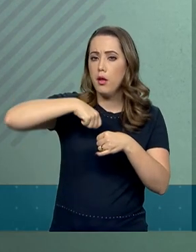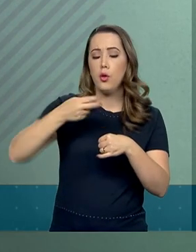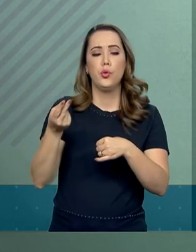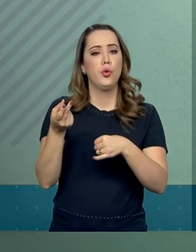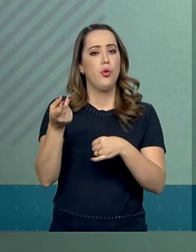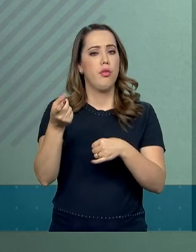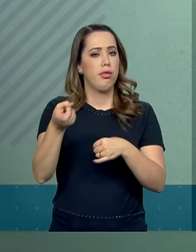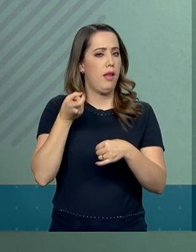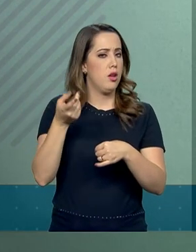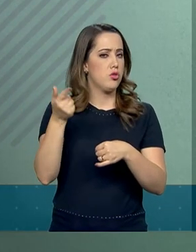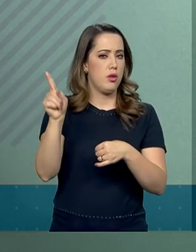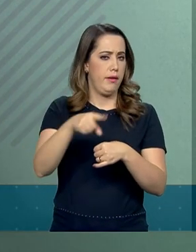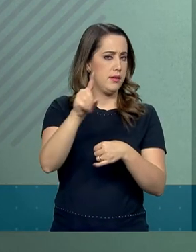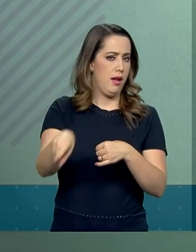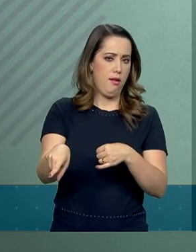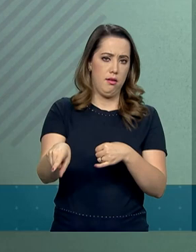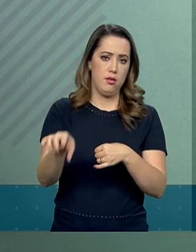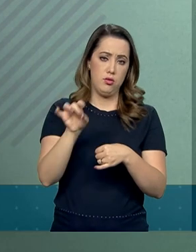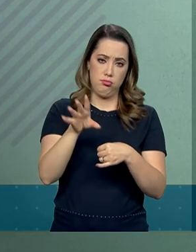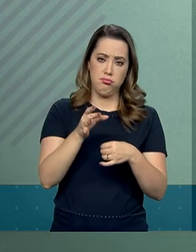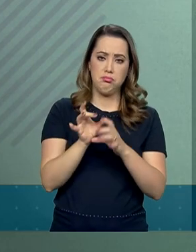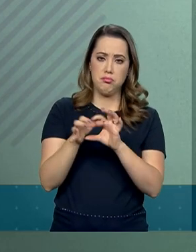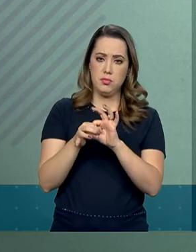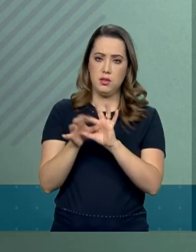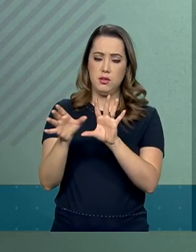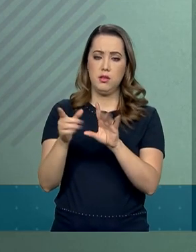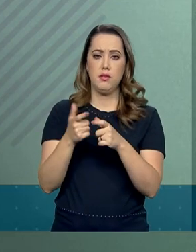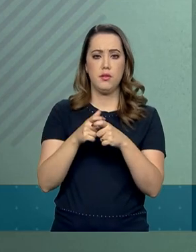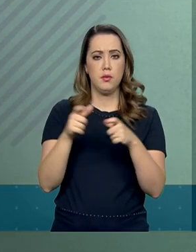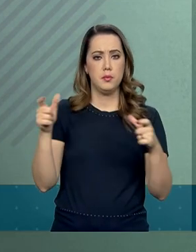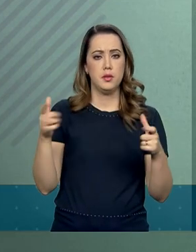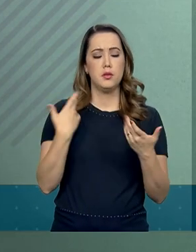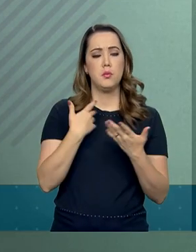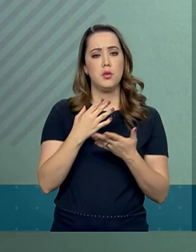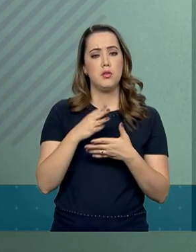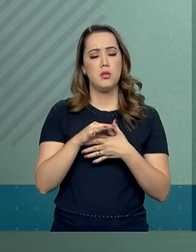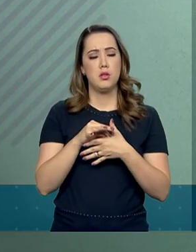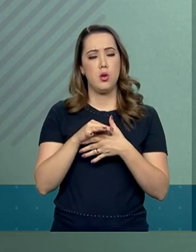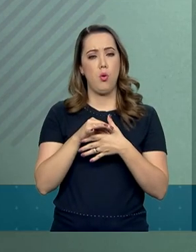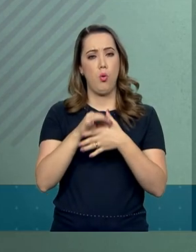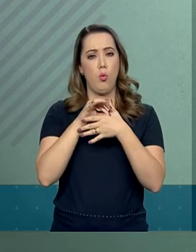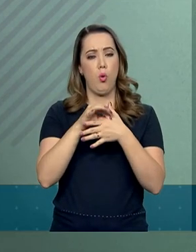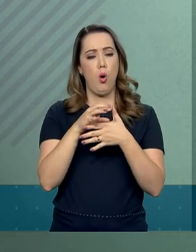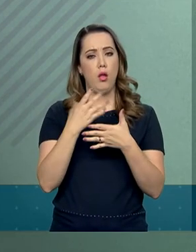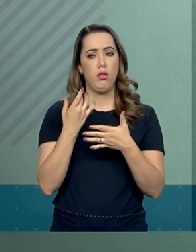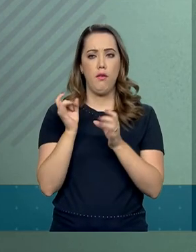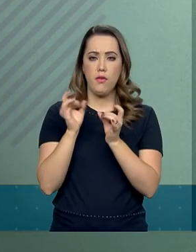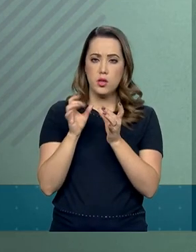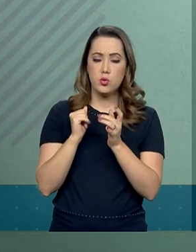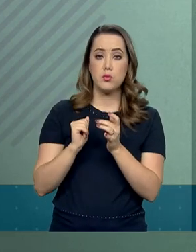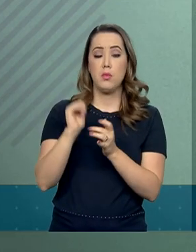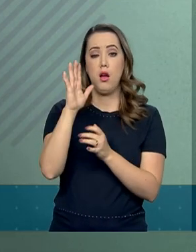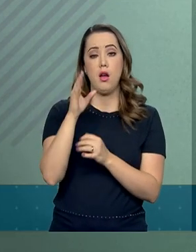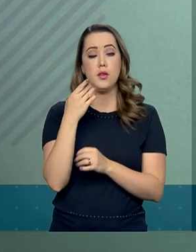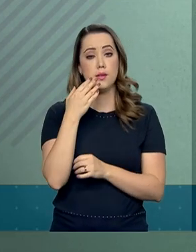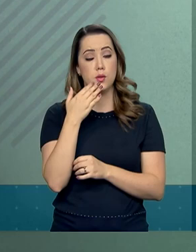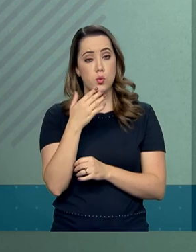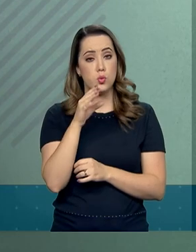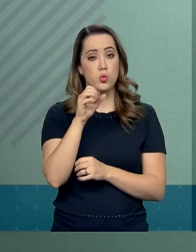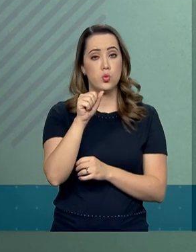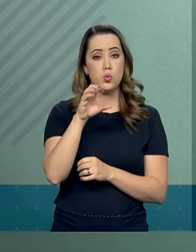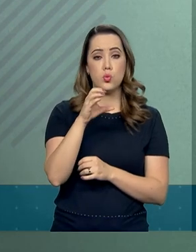ampliaram um acesso por meio de cotas para carnes açúcar e etanol entre